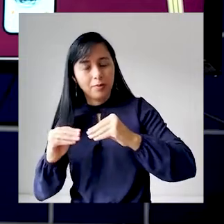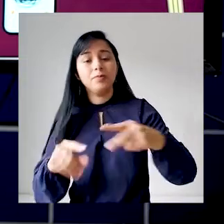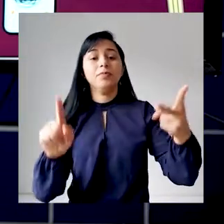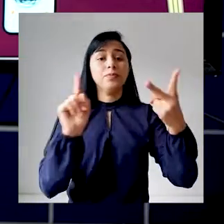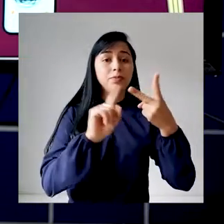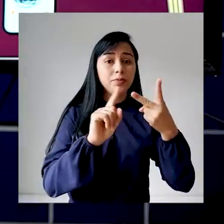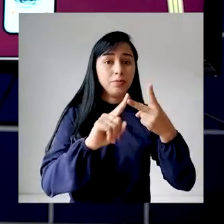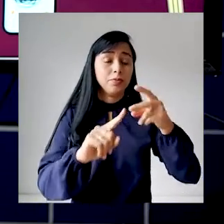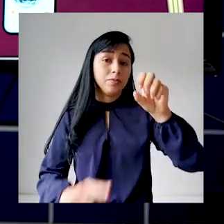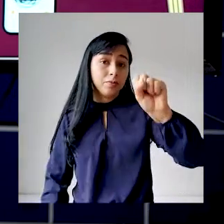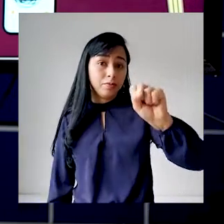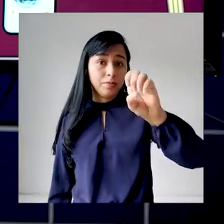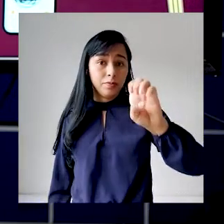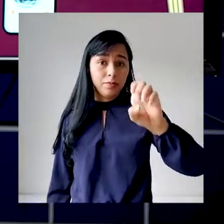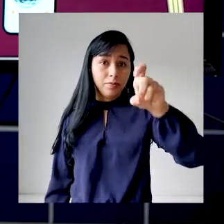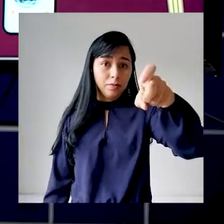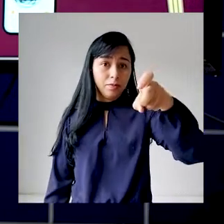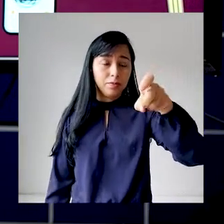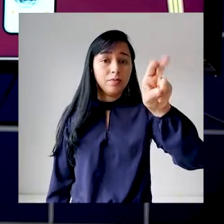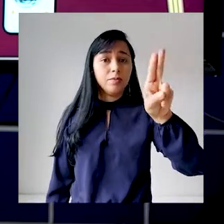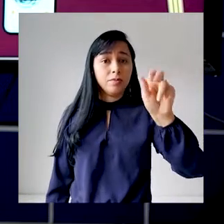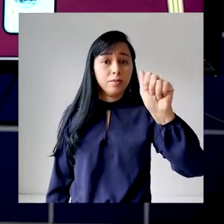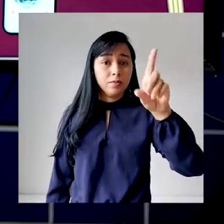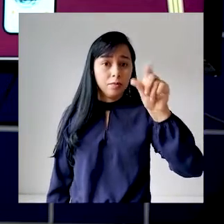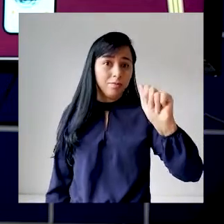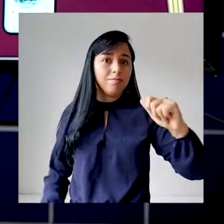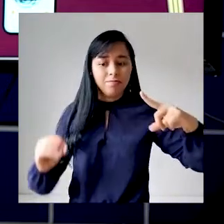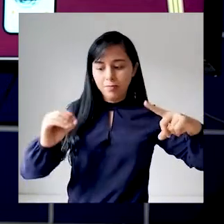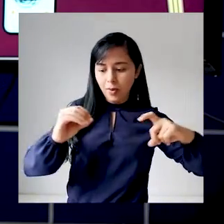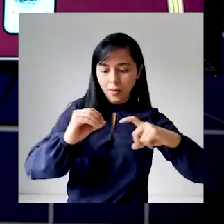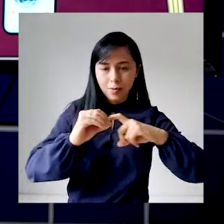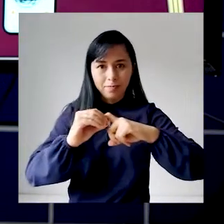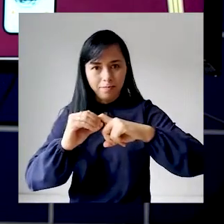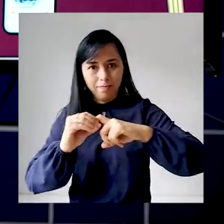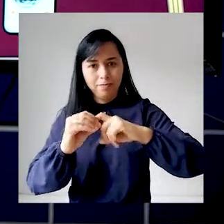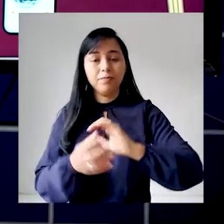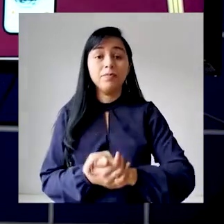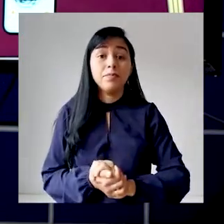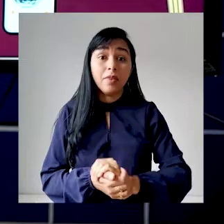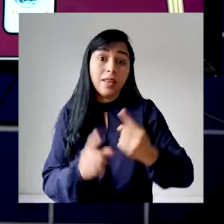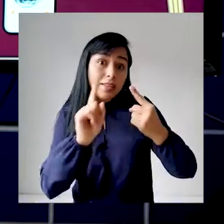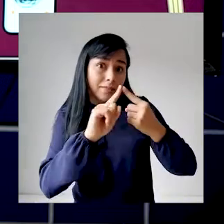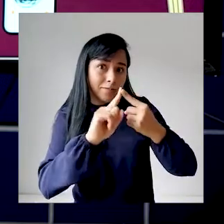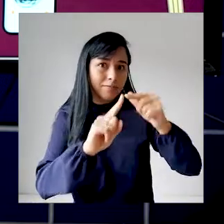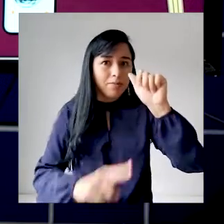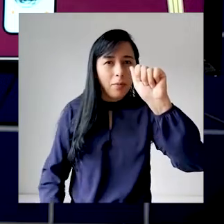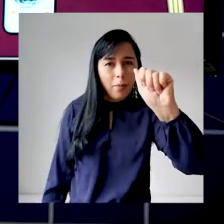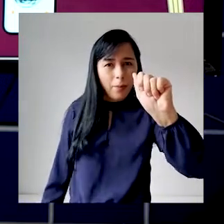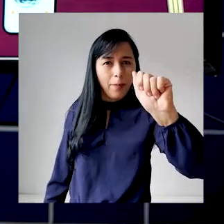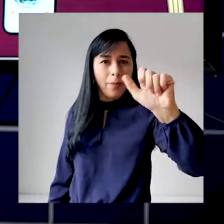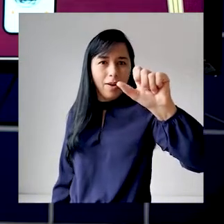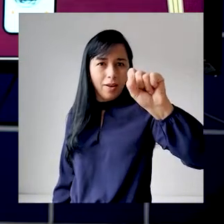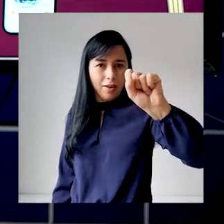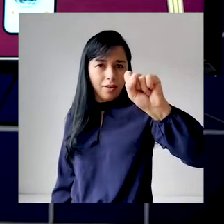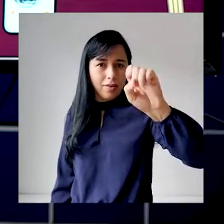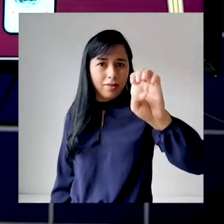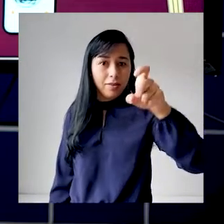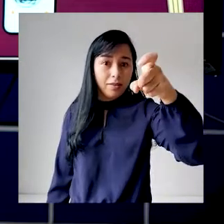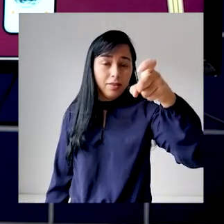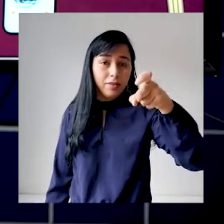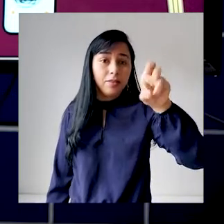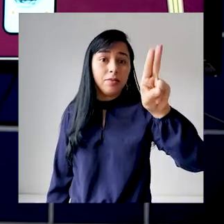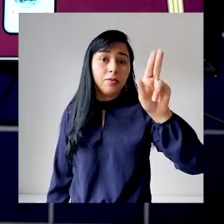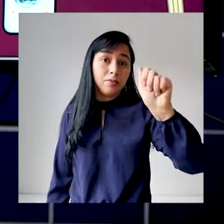sexuada. Esse A no início da palavra representa uma negação, significa